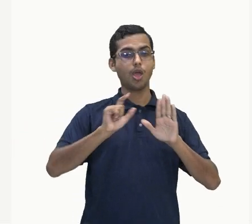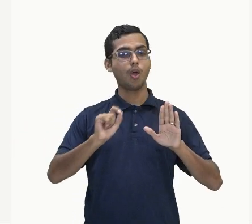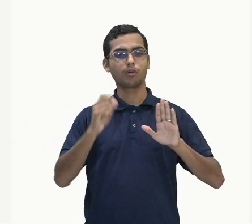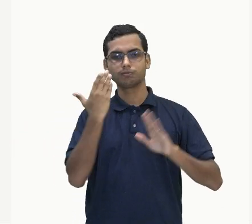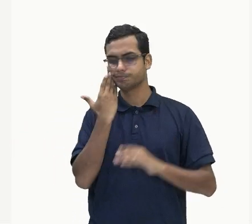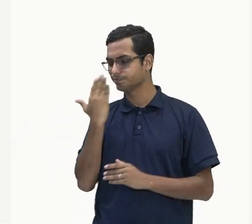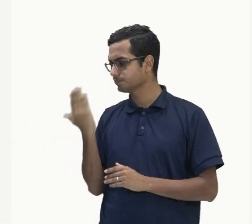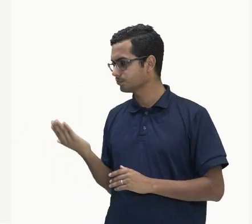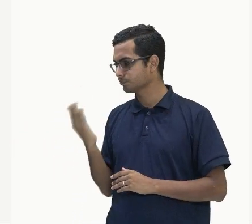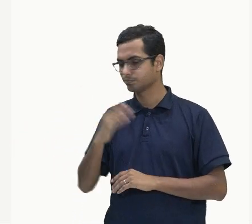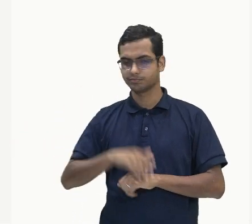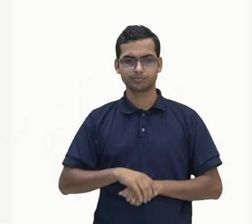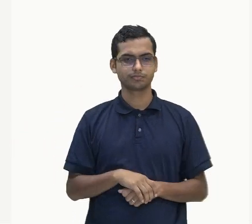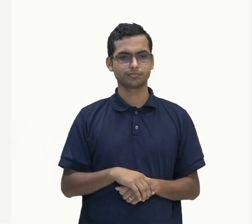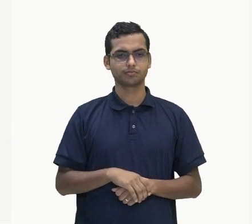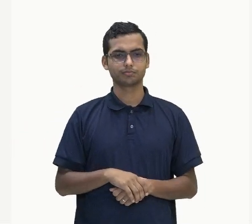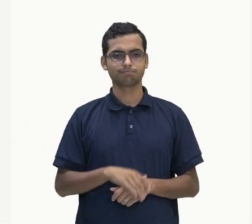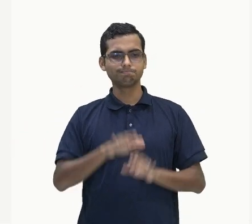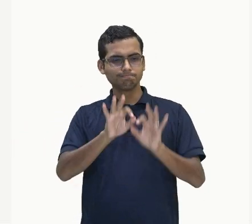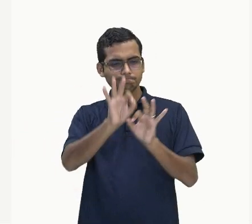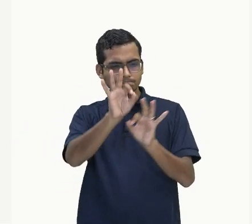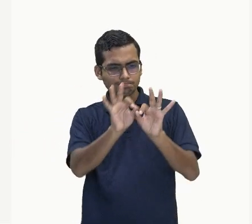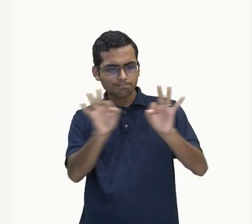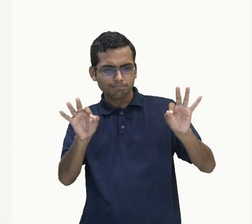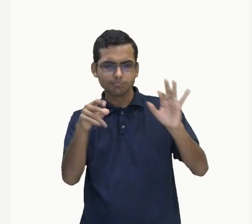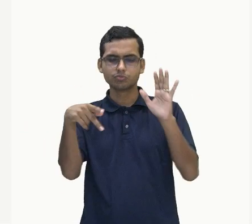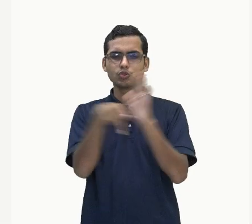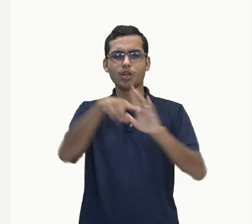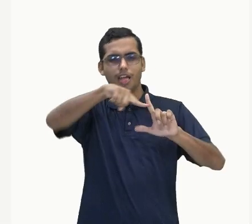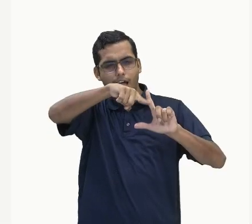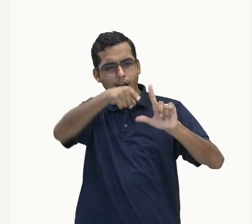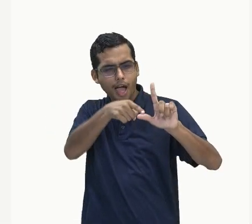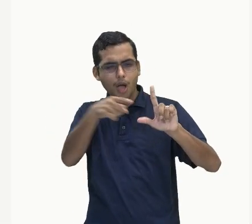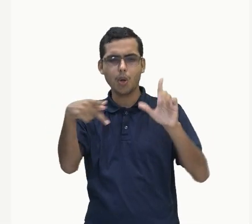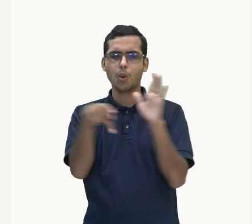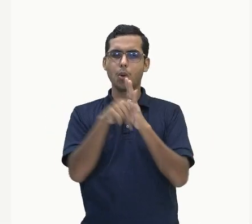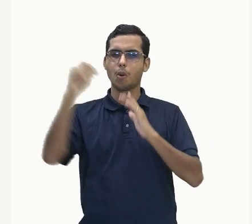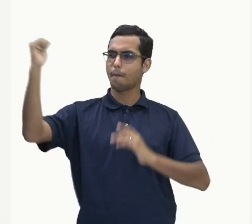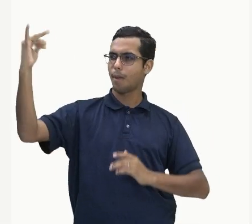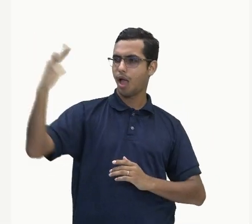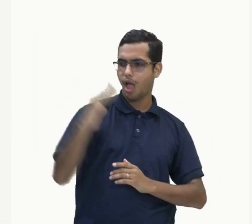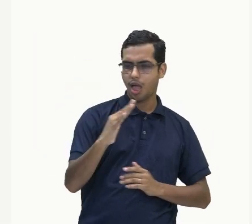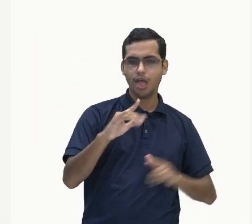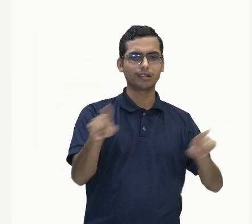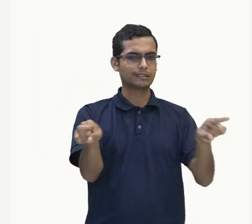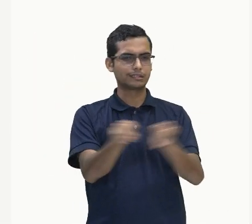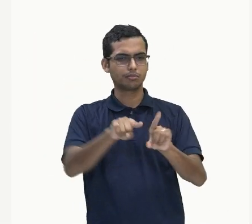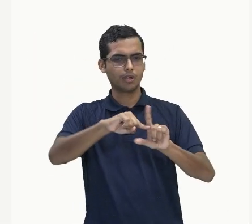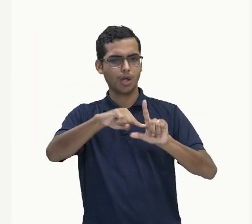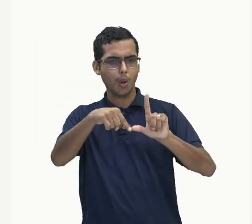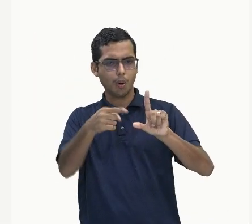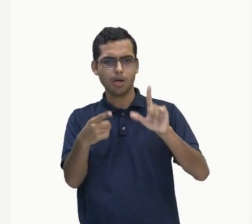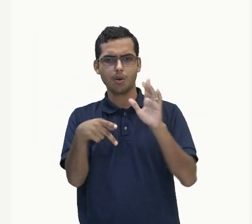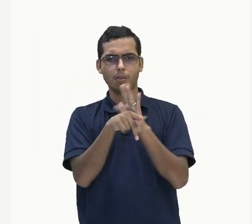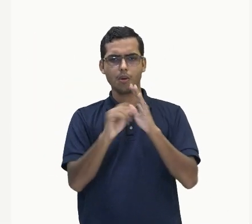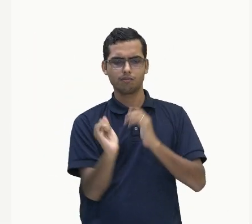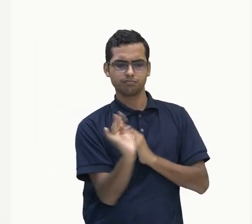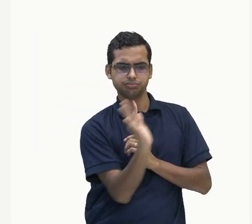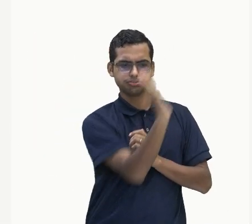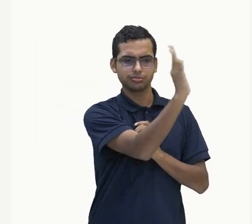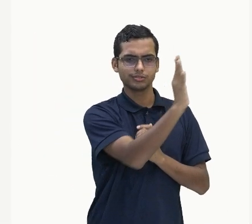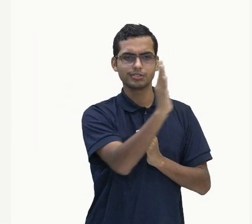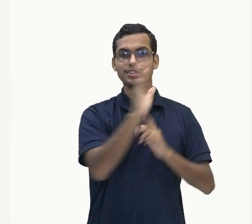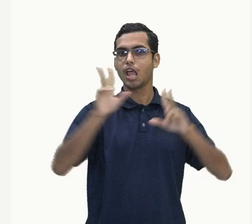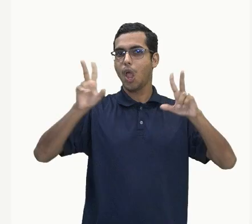do ângulo de incidência e do ângulo de reflexão são sempre as mesmas, são iguais. Então